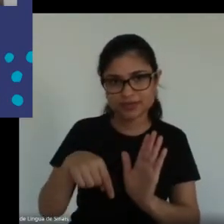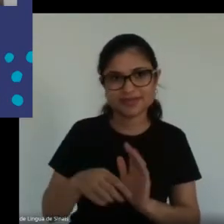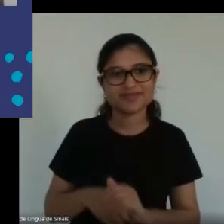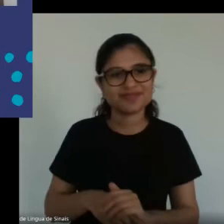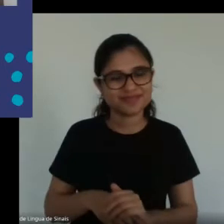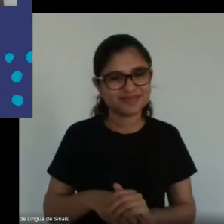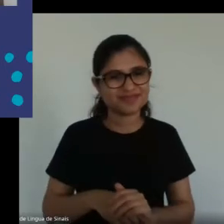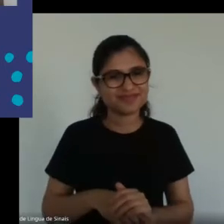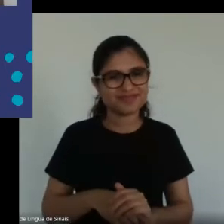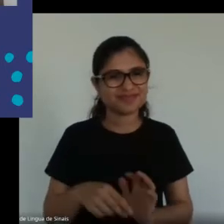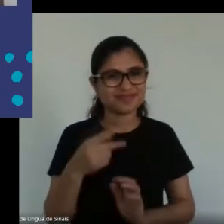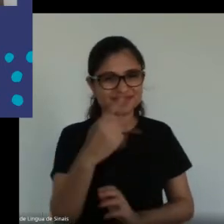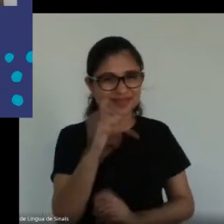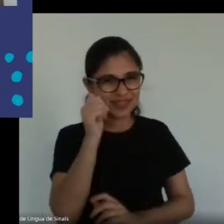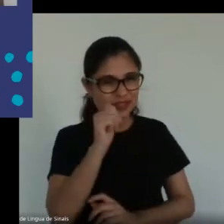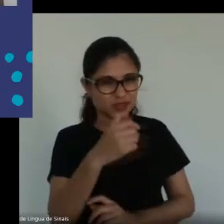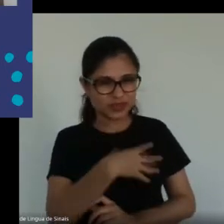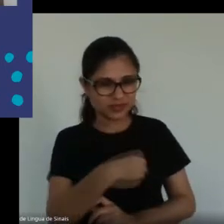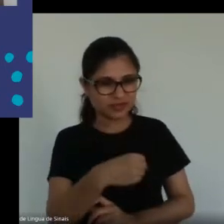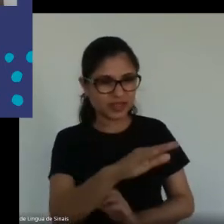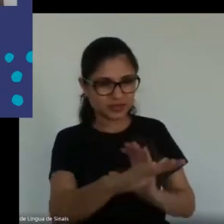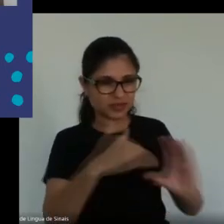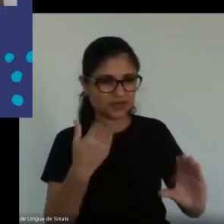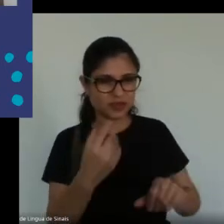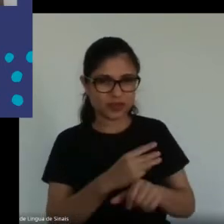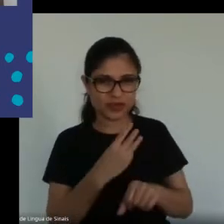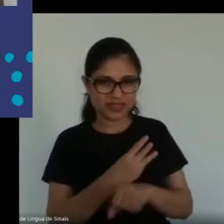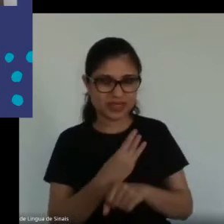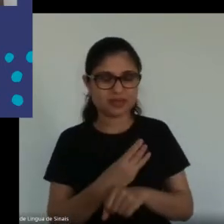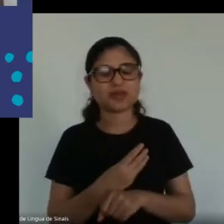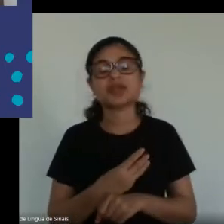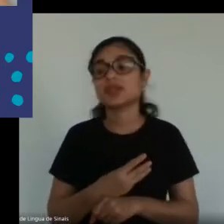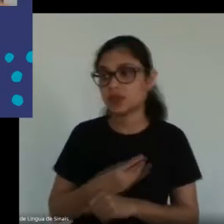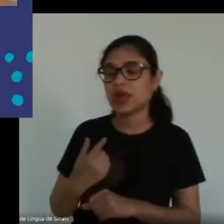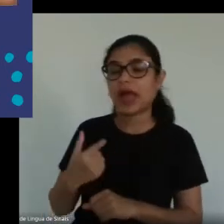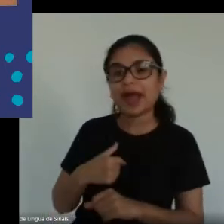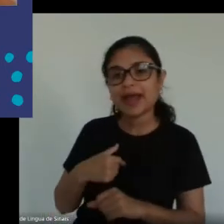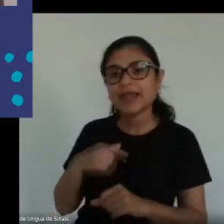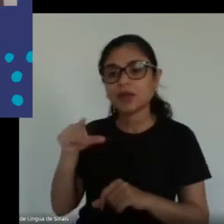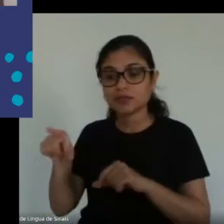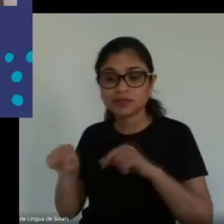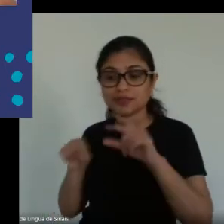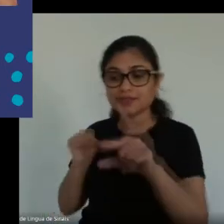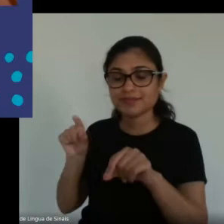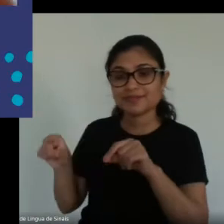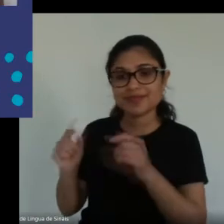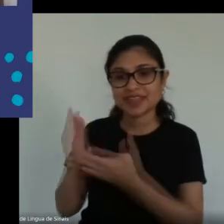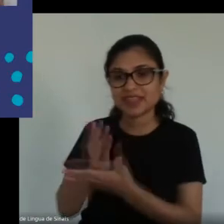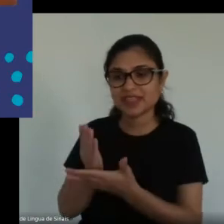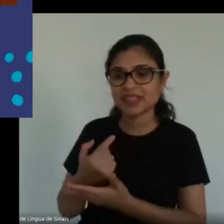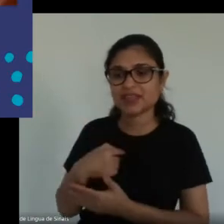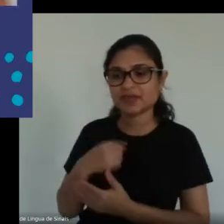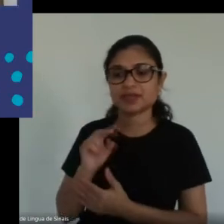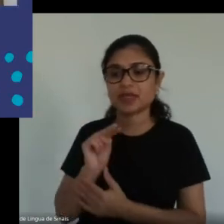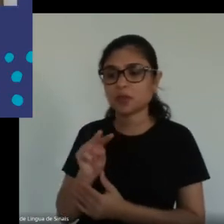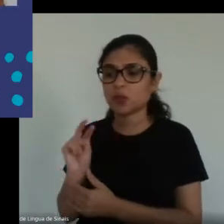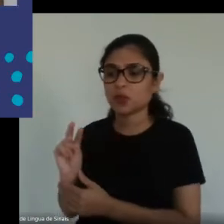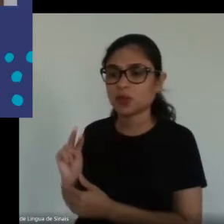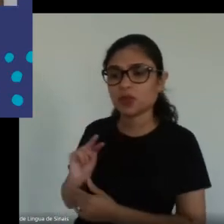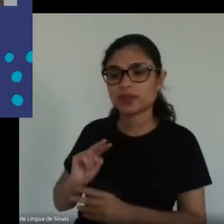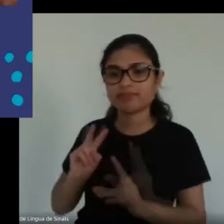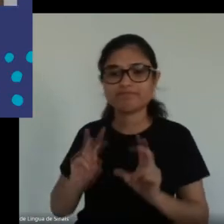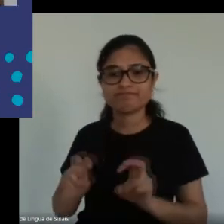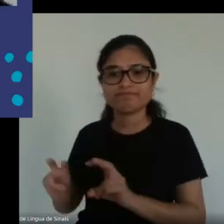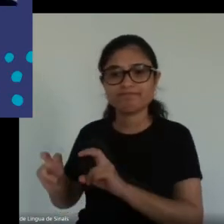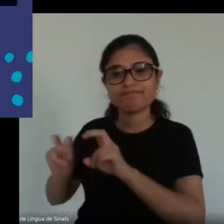gente? Sua filha me enviou aqui pelo WhatsApp. Isso, ela tomou o cuidado, mas são os livros que eu fui, assim, meio que vou olhando para eles,